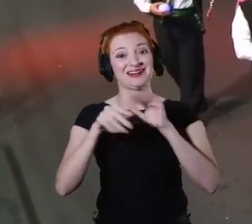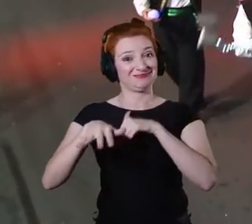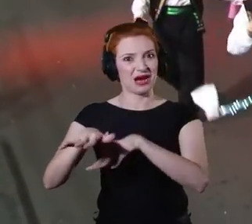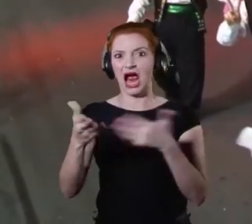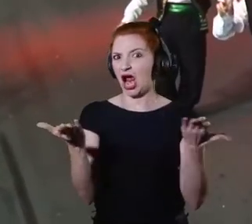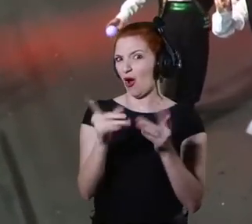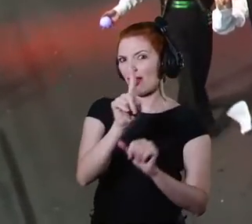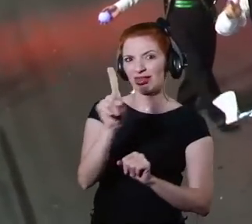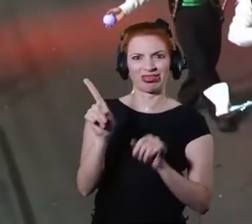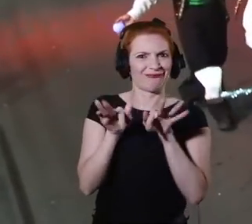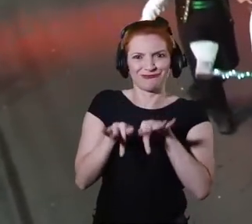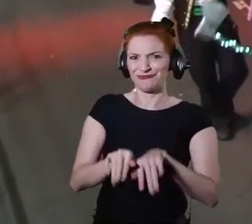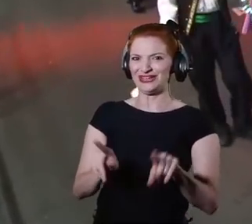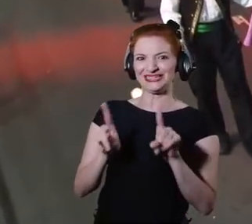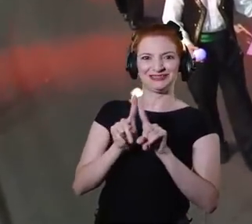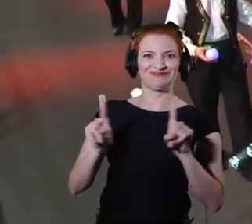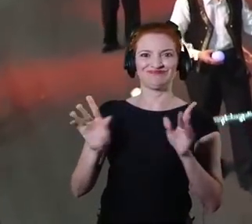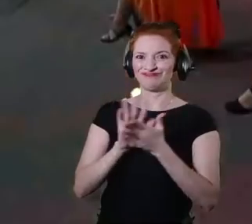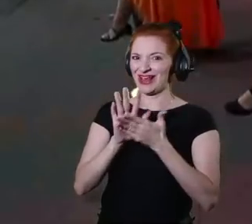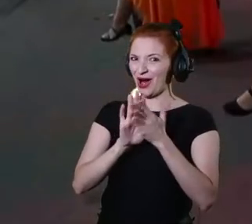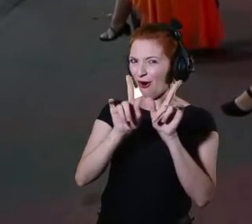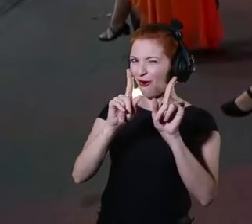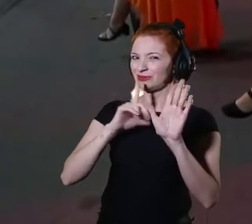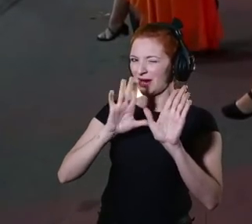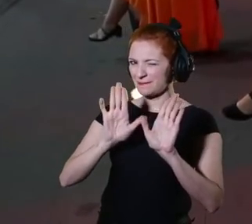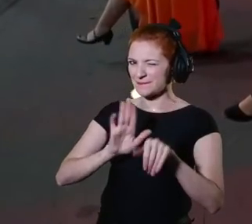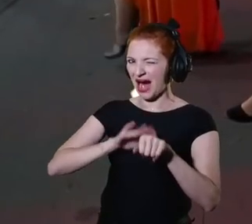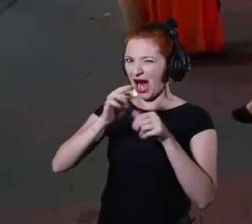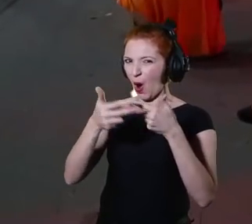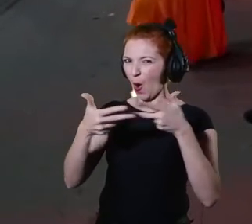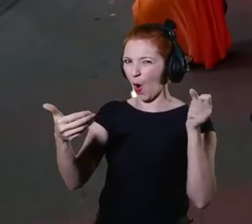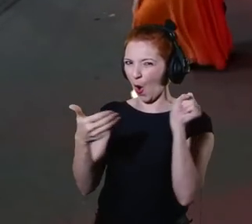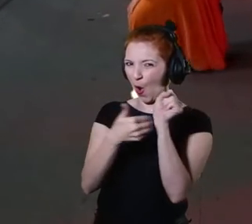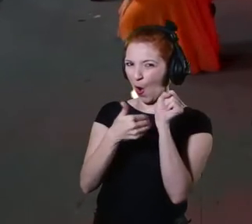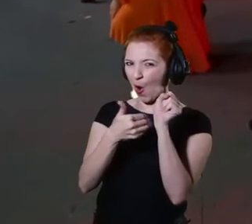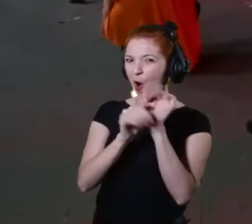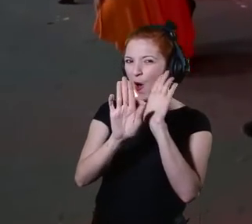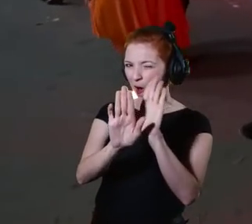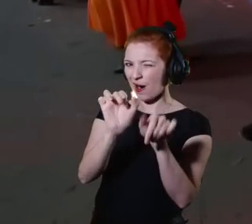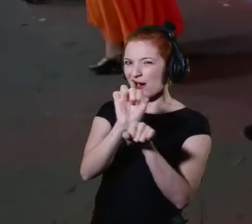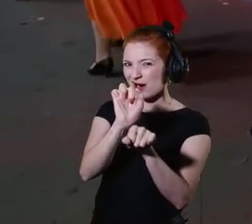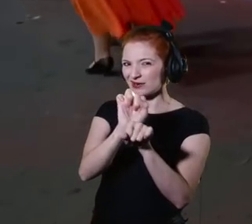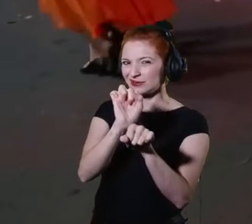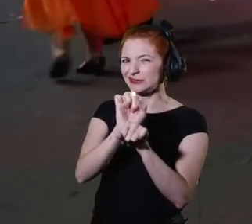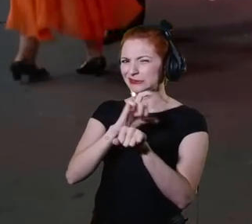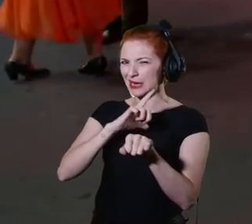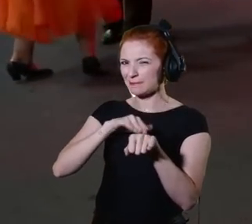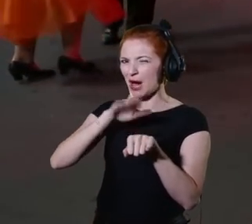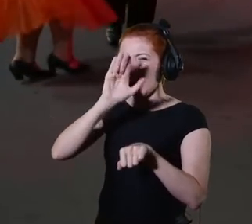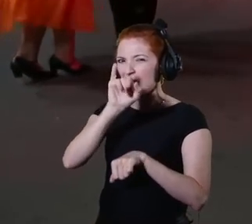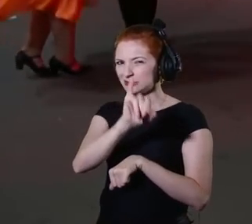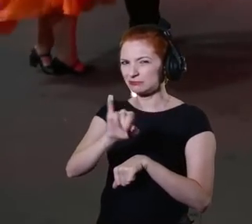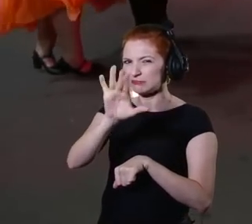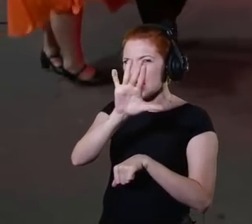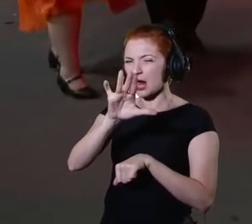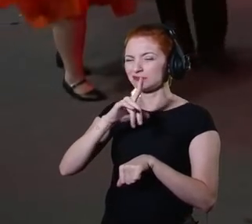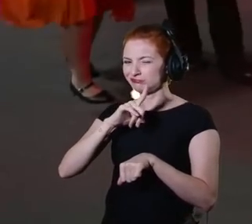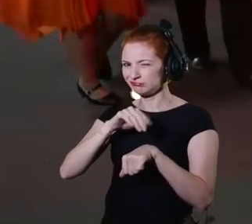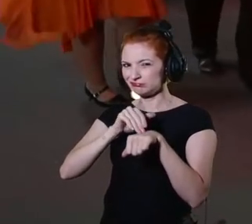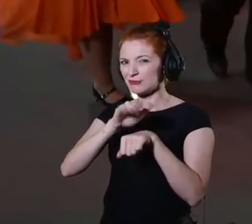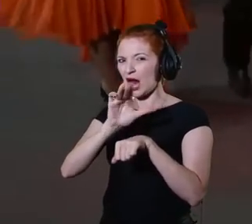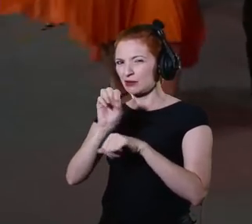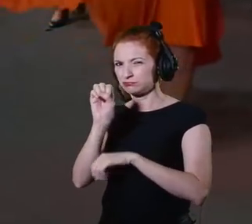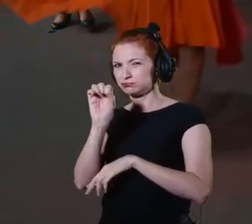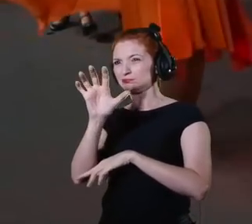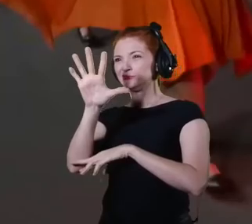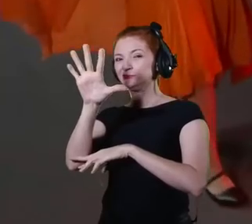aí. Não, não. Tem mais surpresas pela frente, tem mais imagens, tem projeção. Você